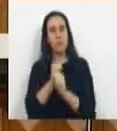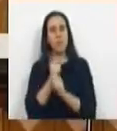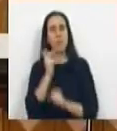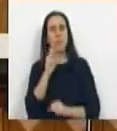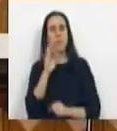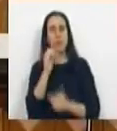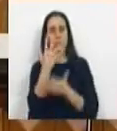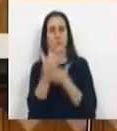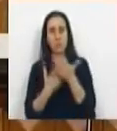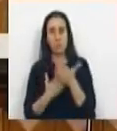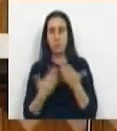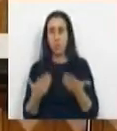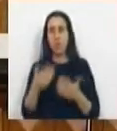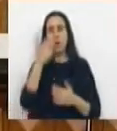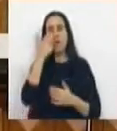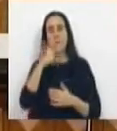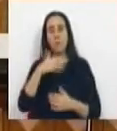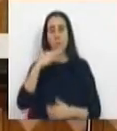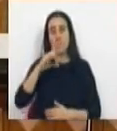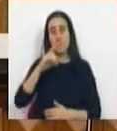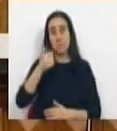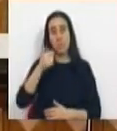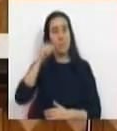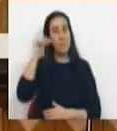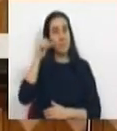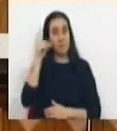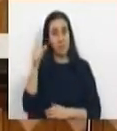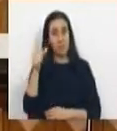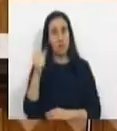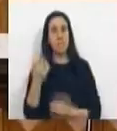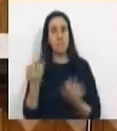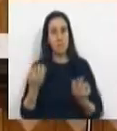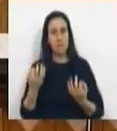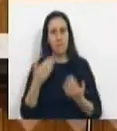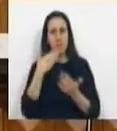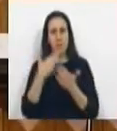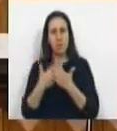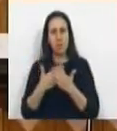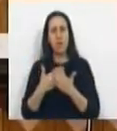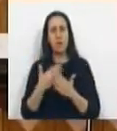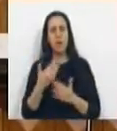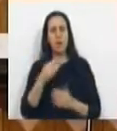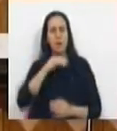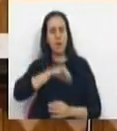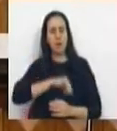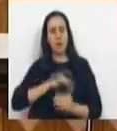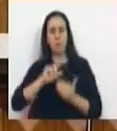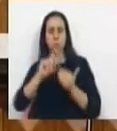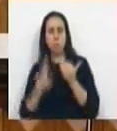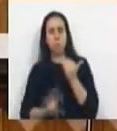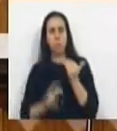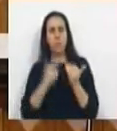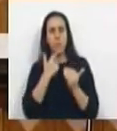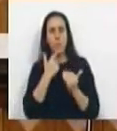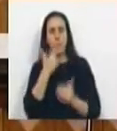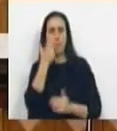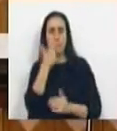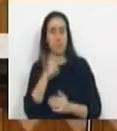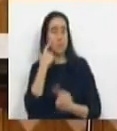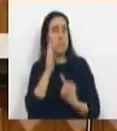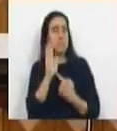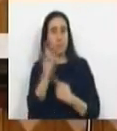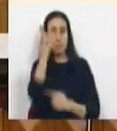descontos decidirem reformar-se antes dos 65 anos de idade, sofrem brutais reduções no valor das suas pensões. Tomemos